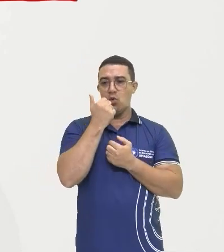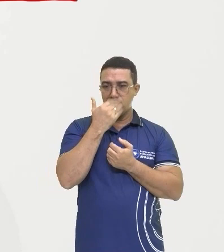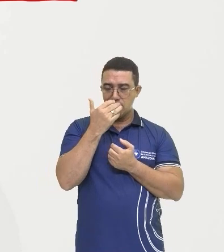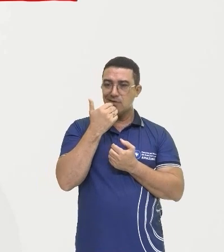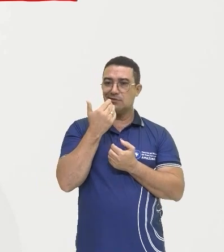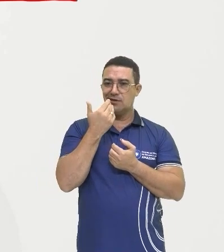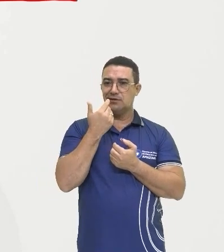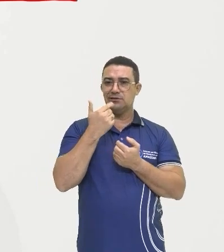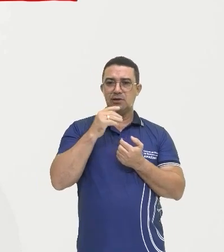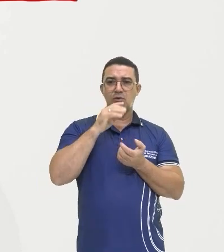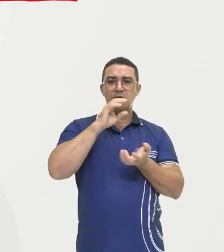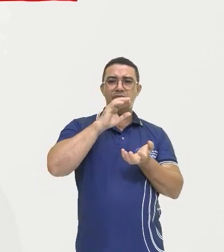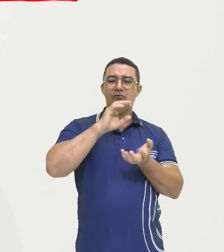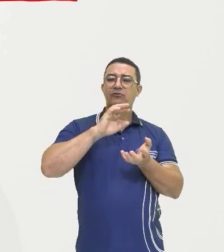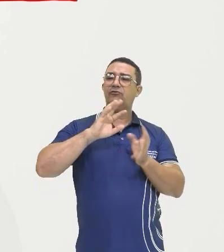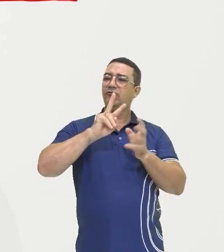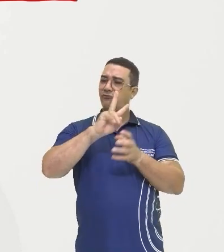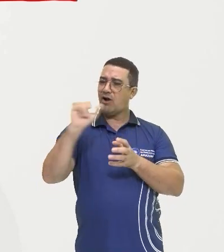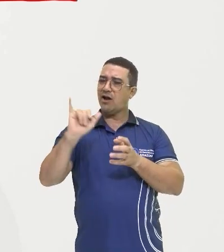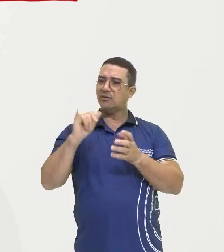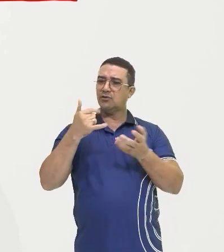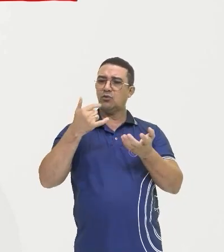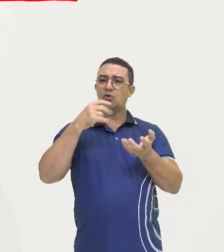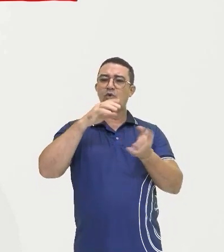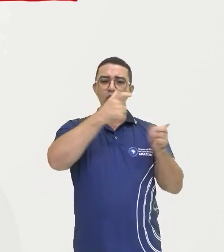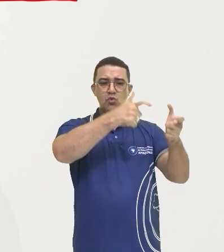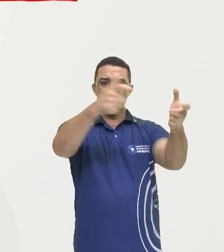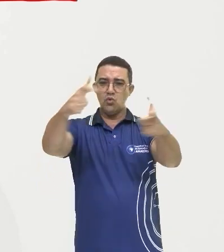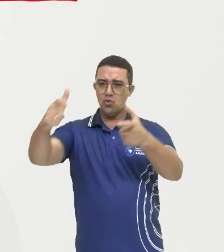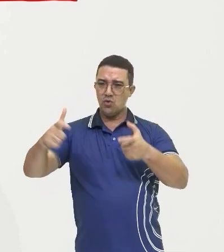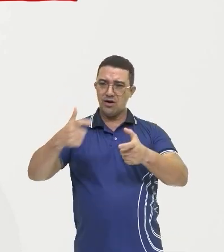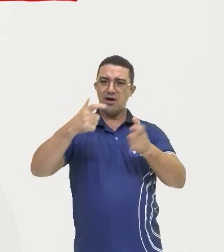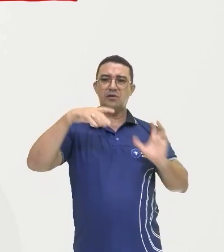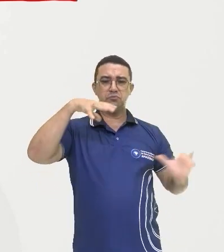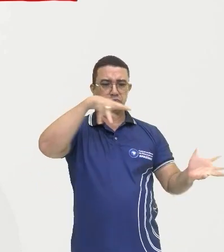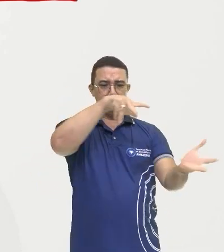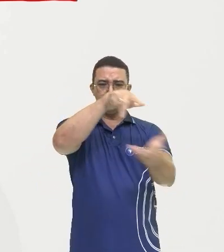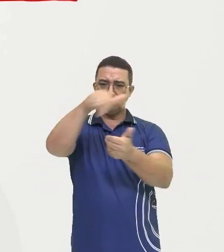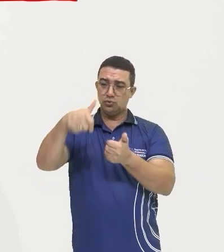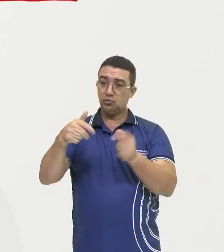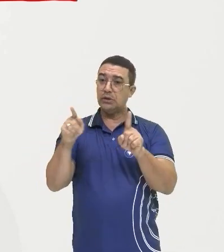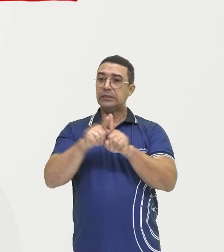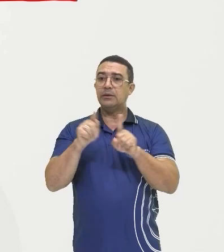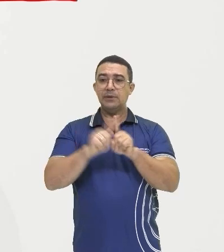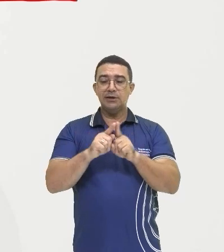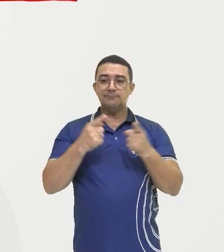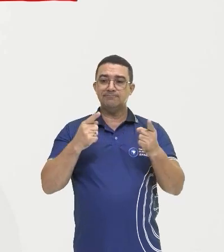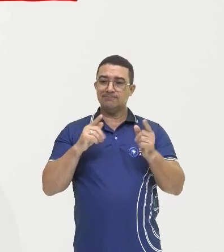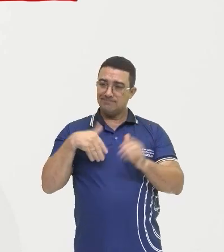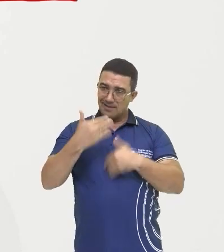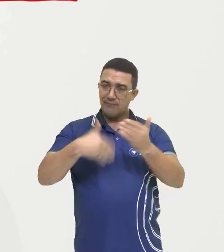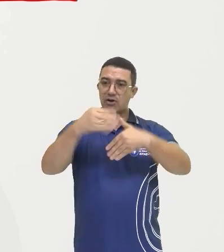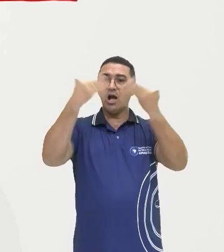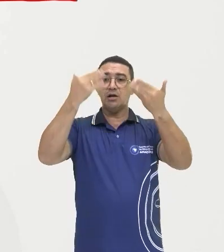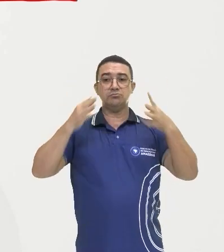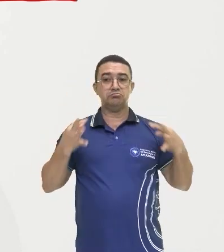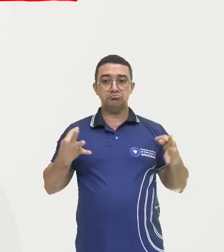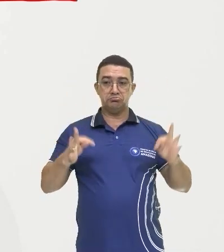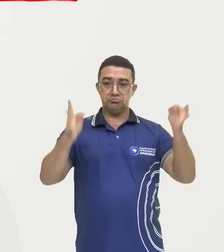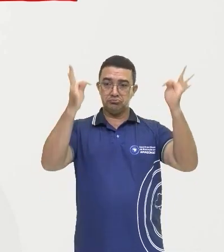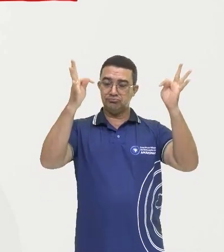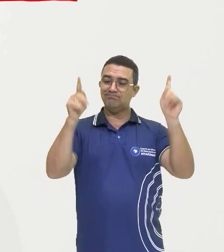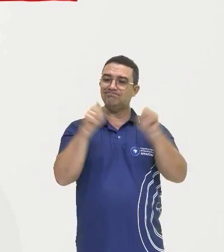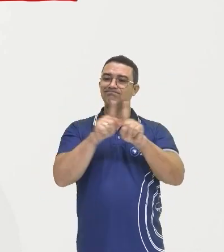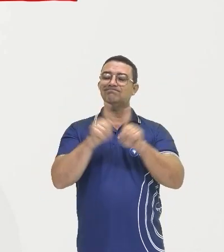circular por todos os cantos do nosso planeta. Os avanços tecnológicos também eles foram importantes, tá? Para que a gente